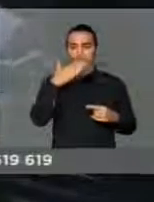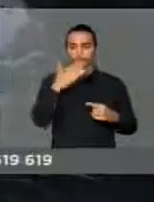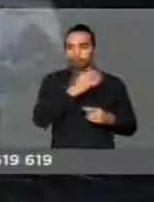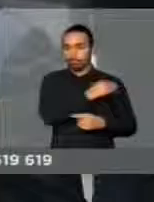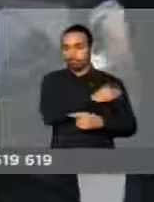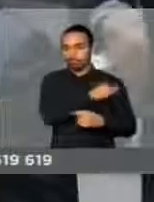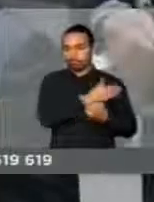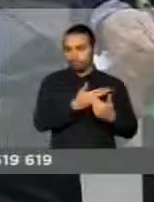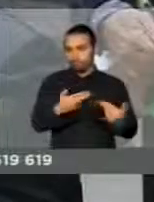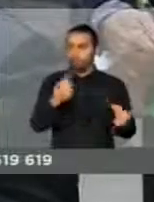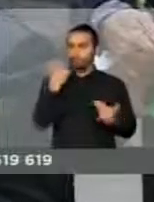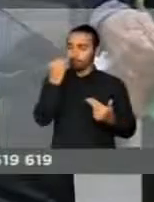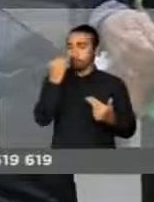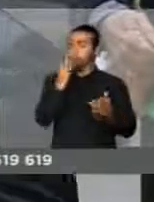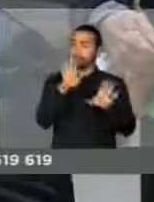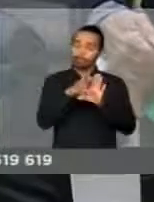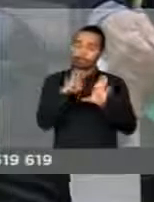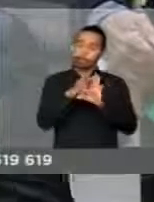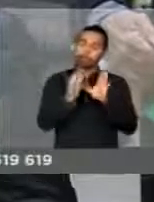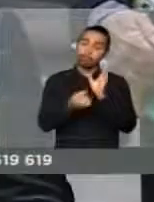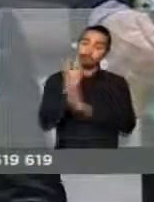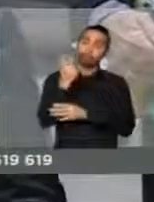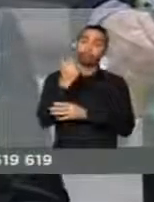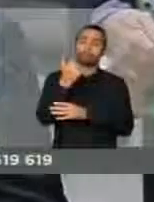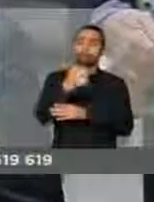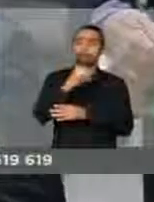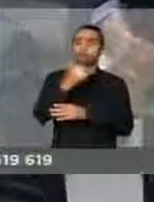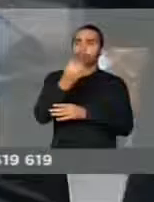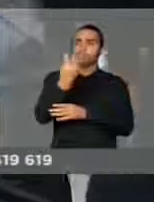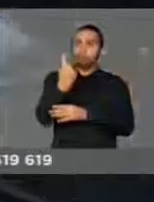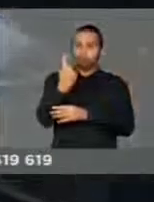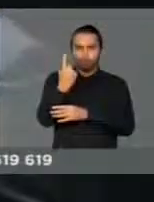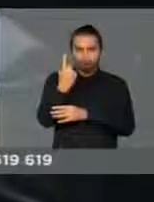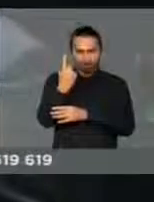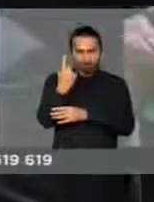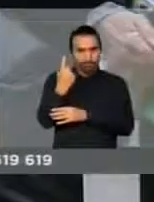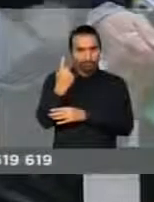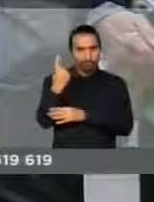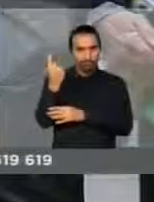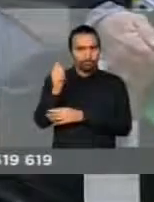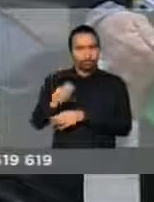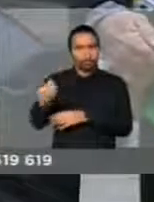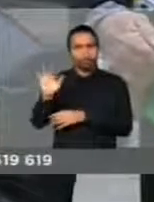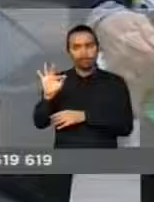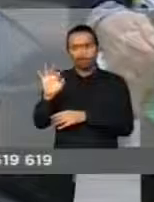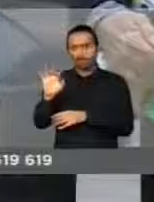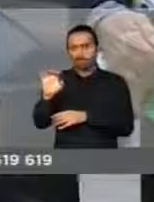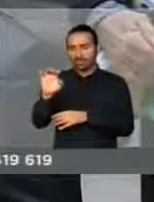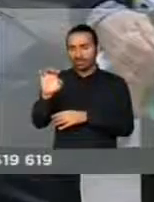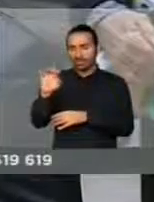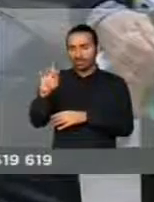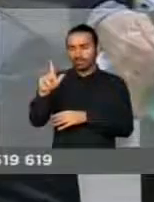A FEPLANA foi fundada em 1941 e certamente irá dar